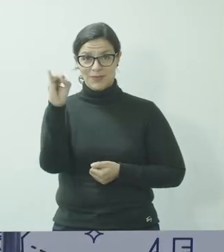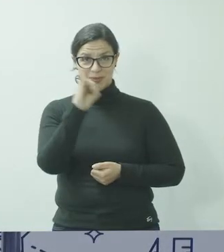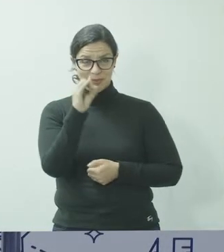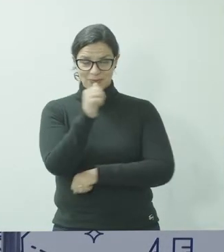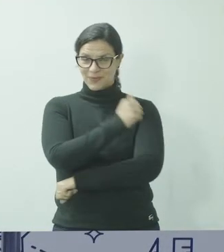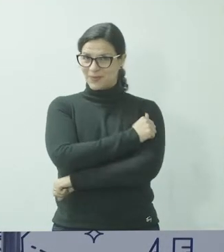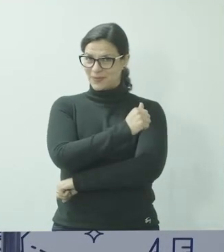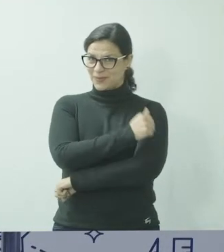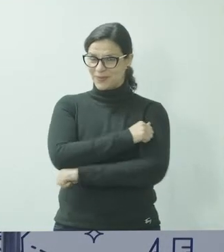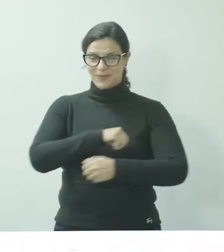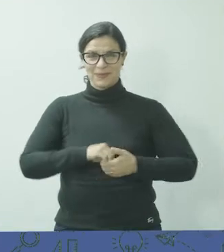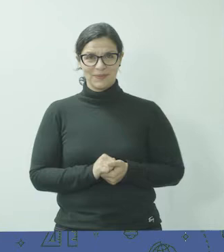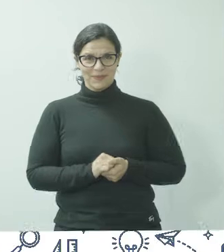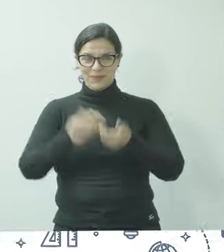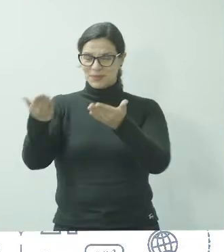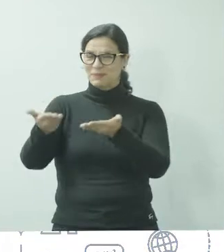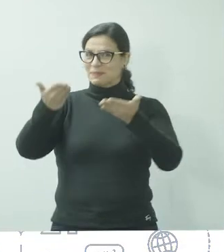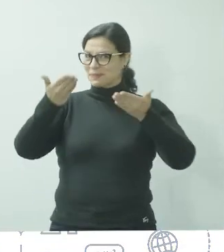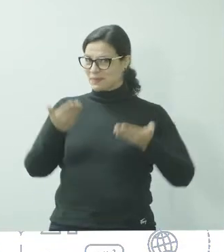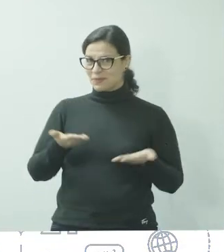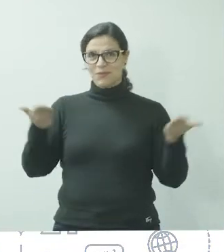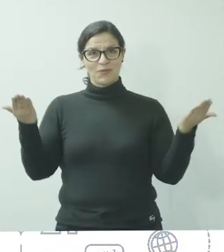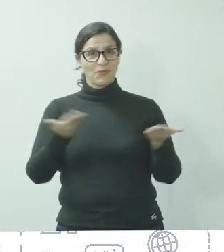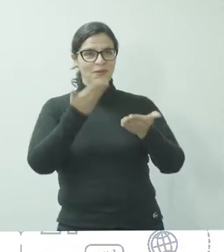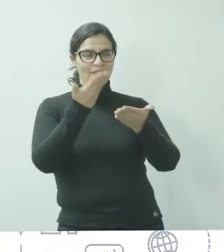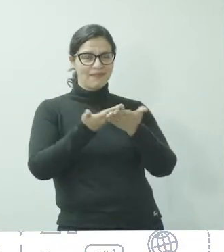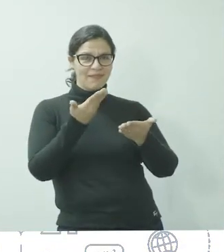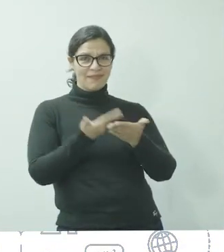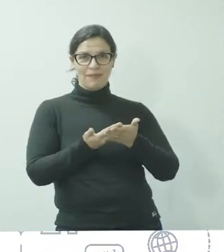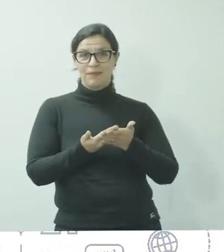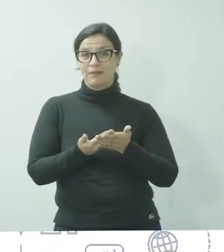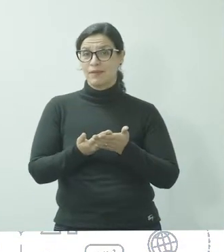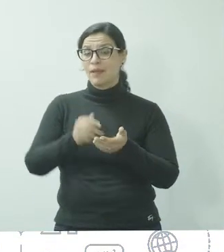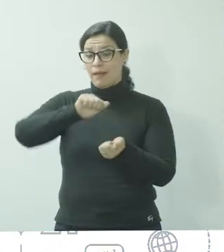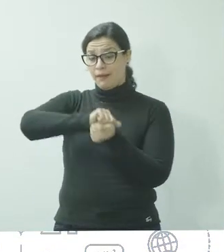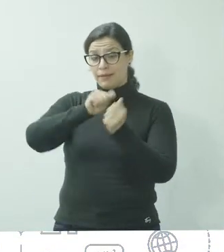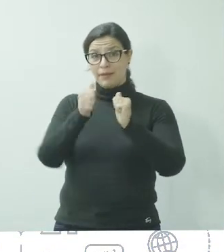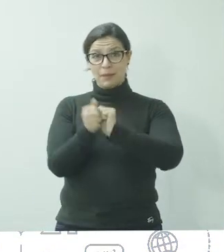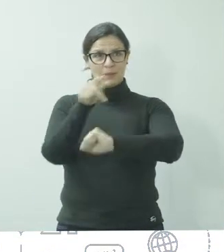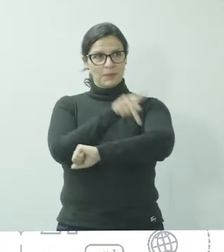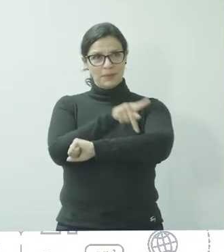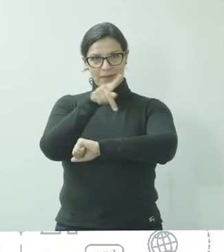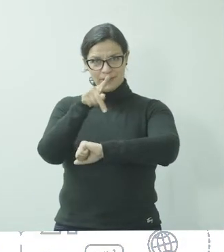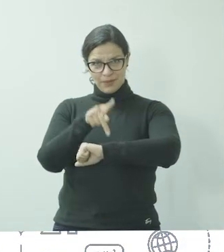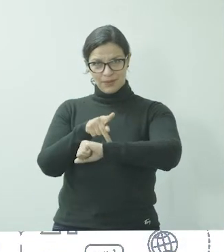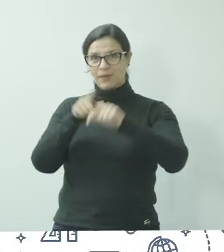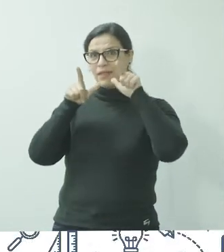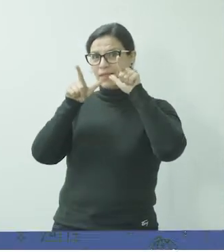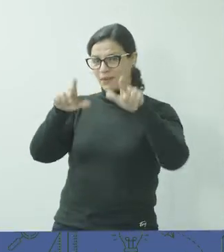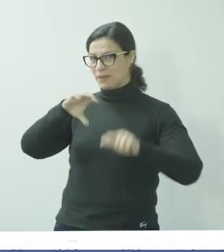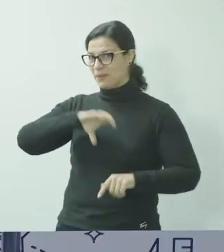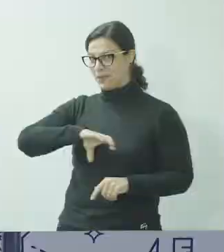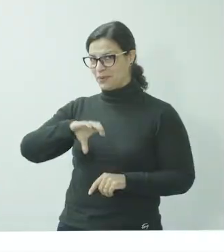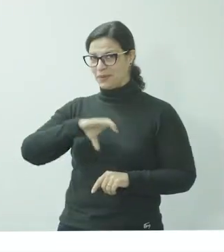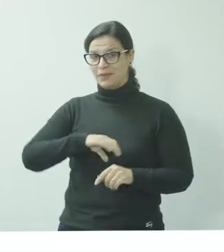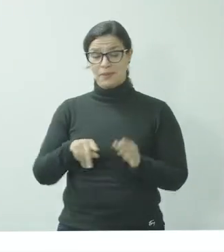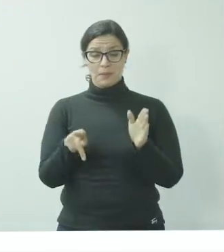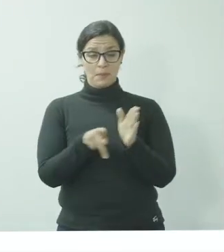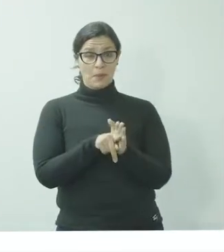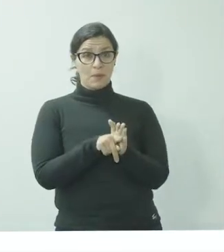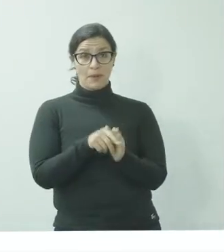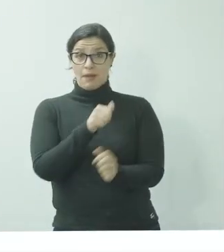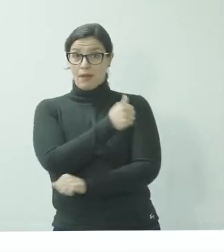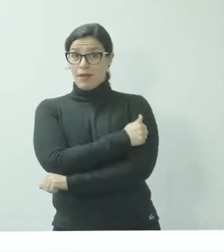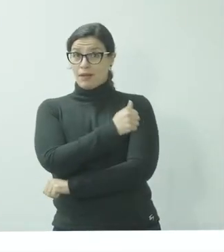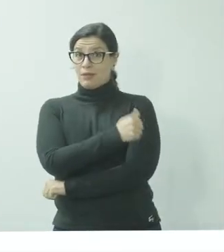Olá estudante seja bem-vindo a mais uma aula de adequação pedagógica de língua portuguesa